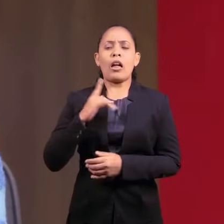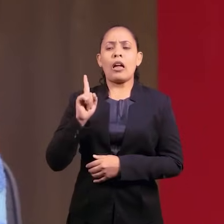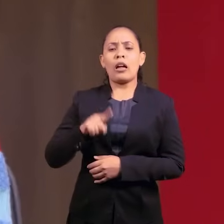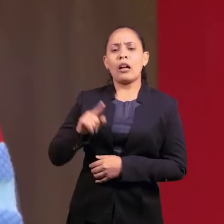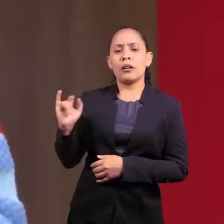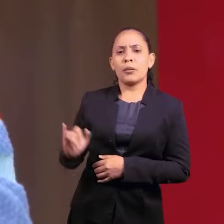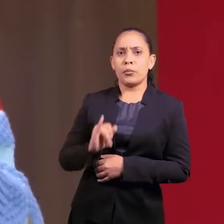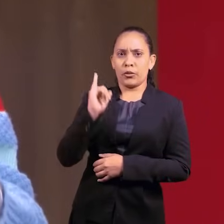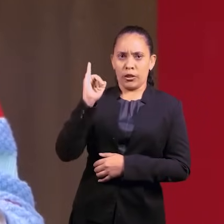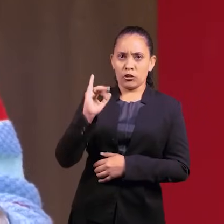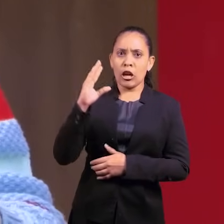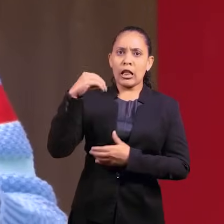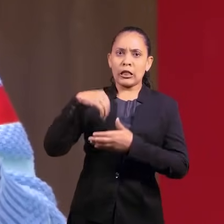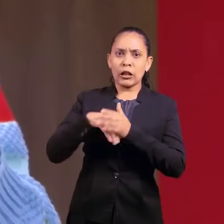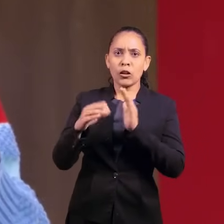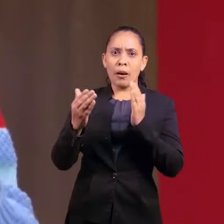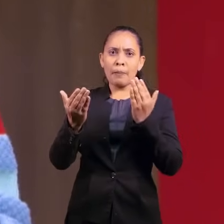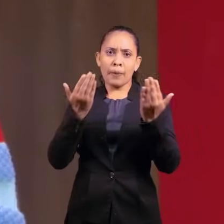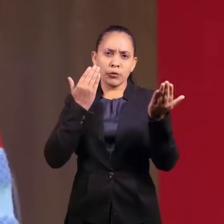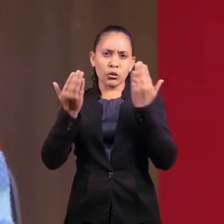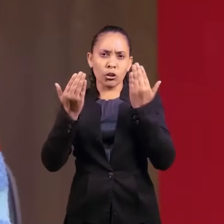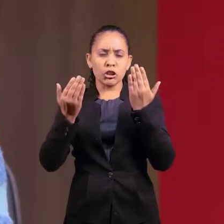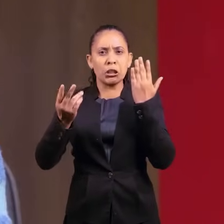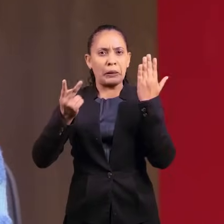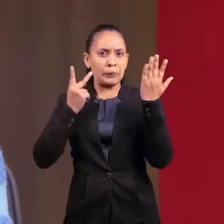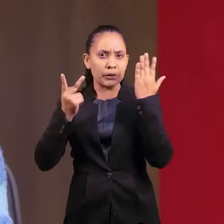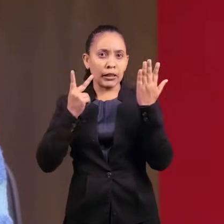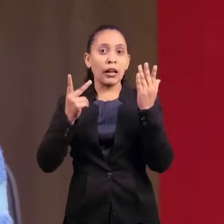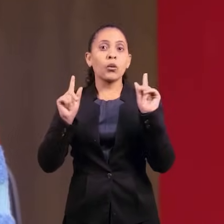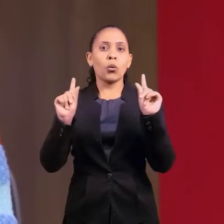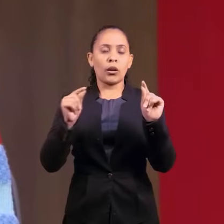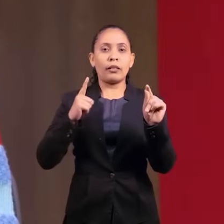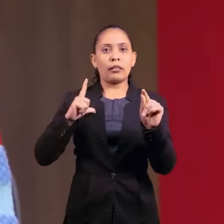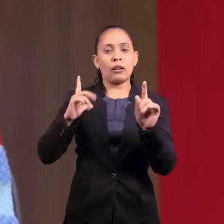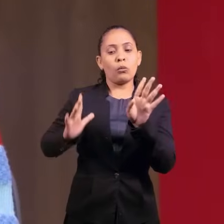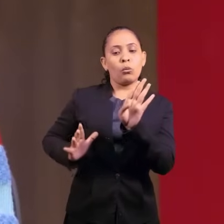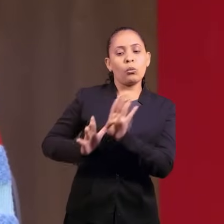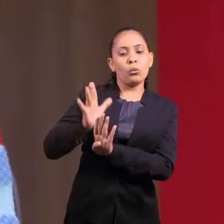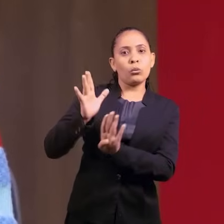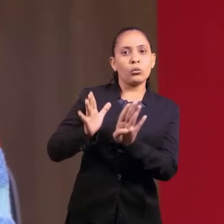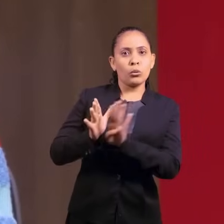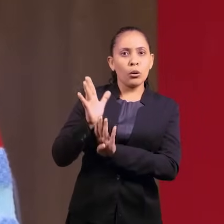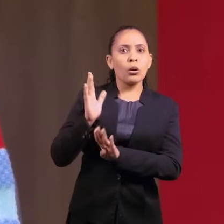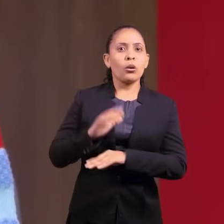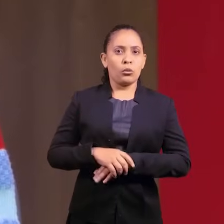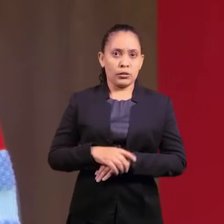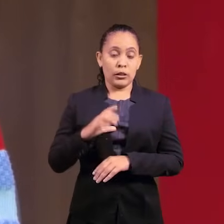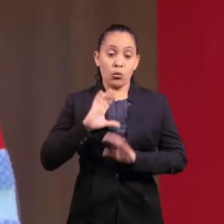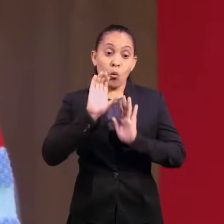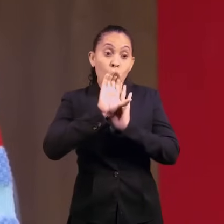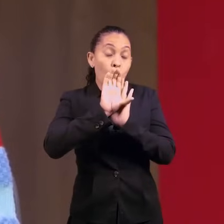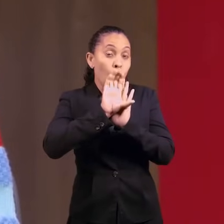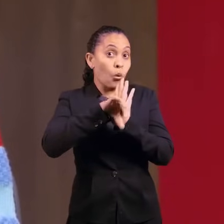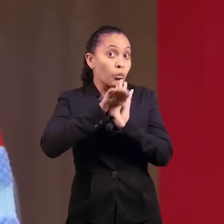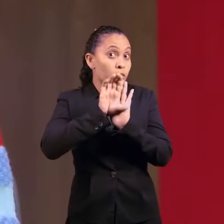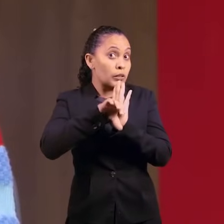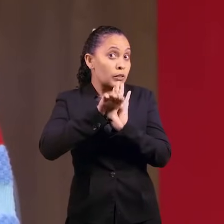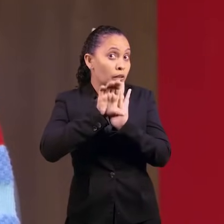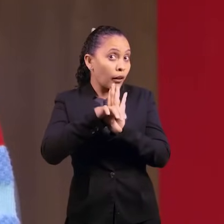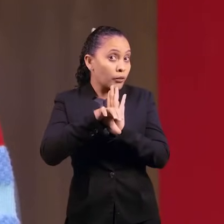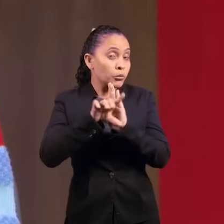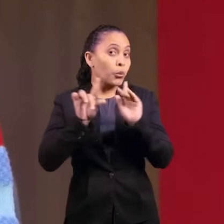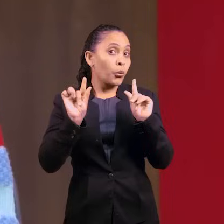porque dentro da psicologia, da psicanálise, há um conceito, dentro da ciência